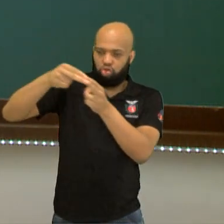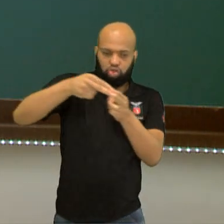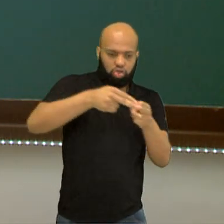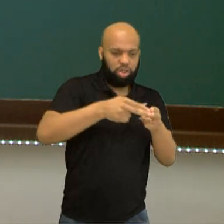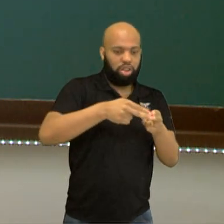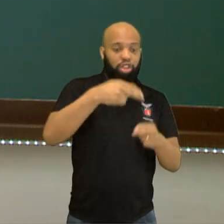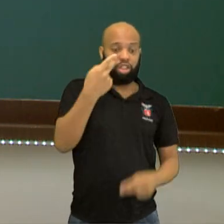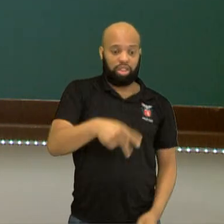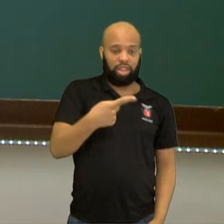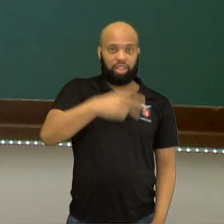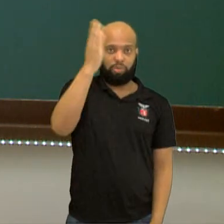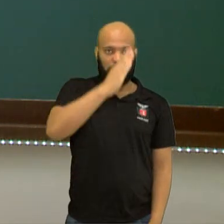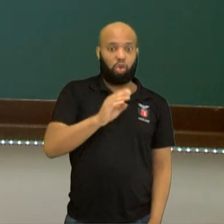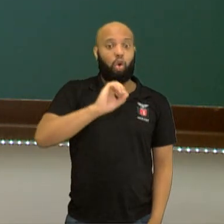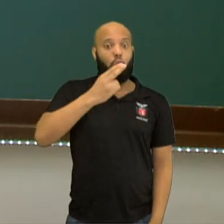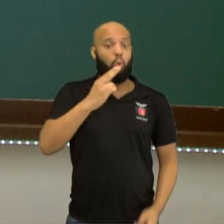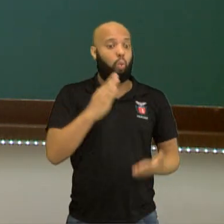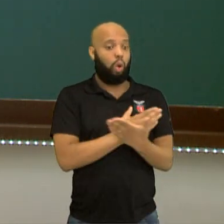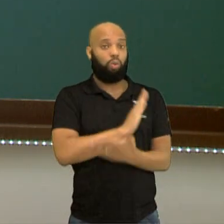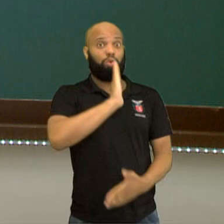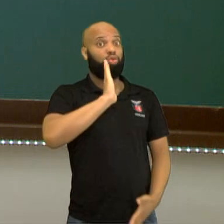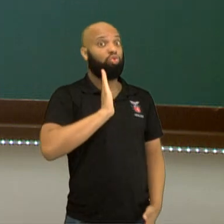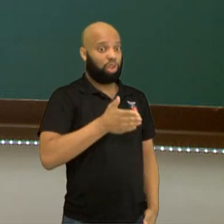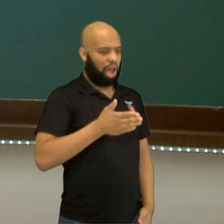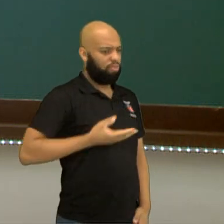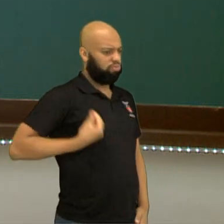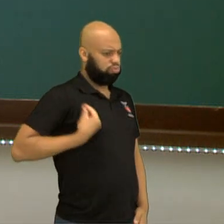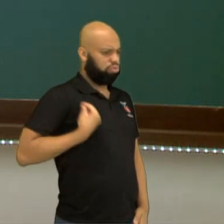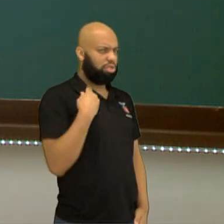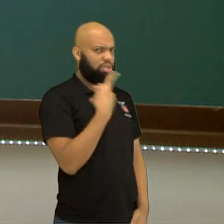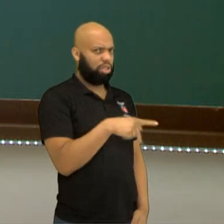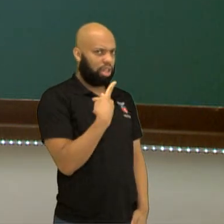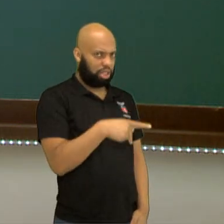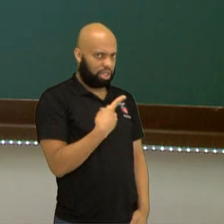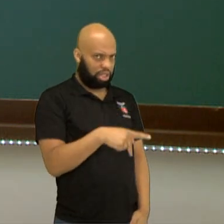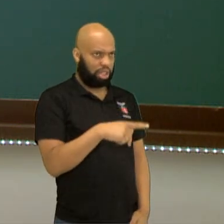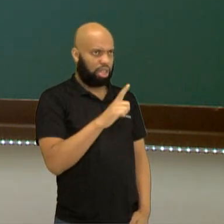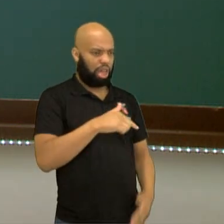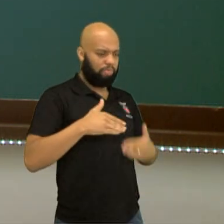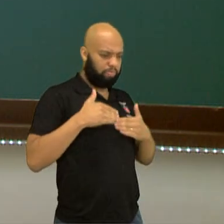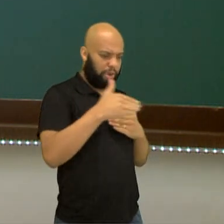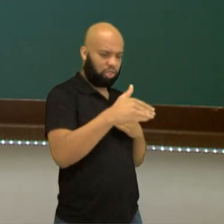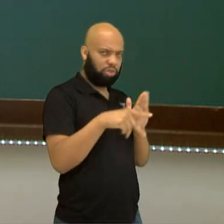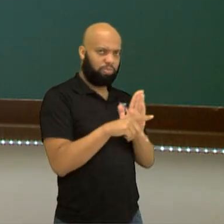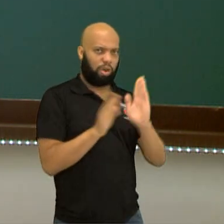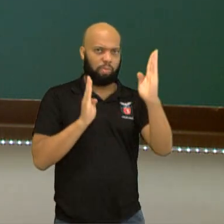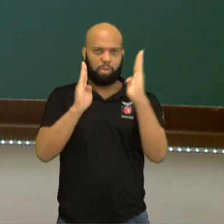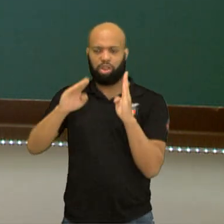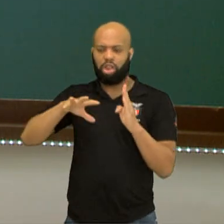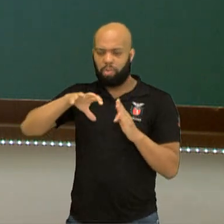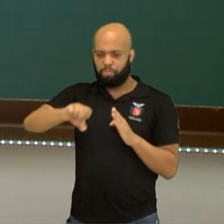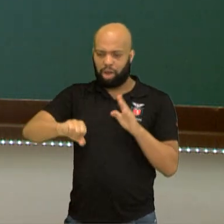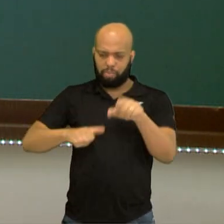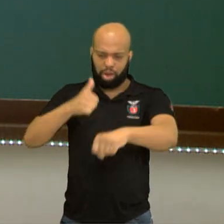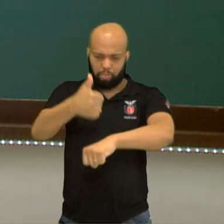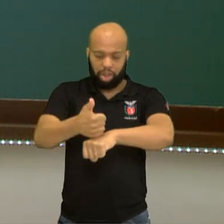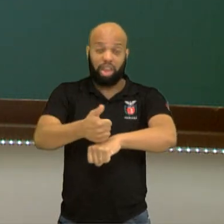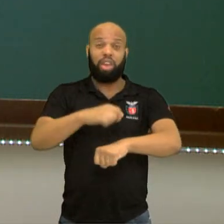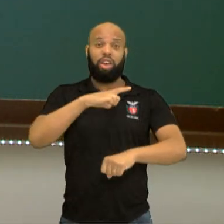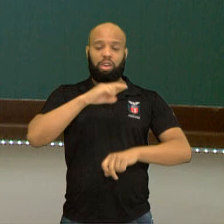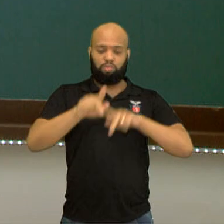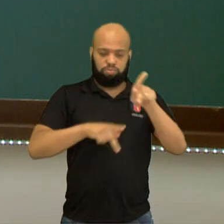aqui desde a formação da população do Brasil, que a gente considera a partir do período da colonização. Nós tínhamos os